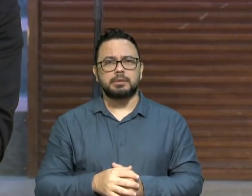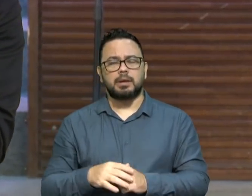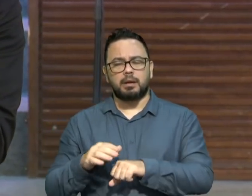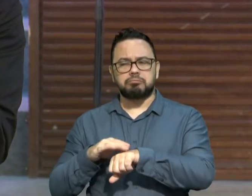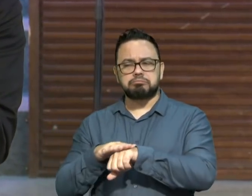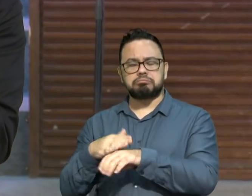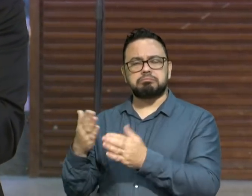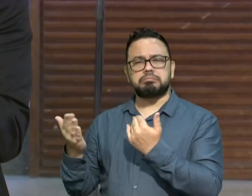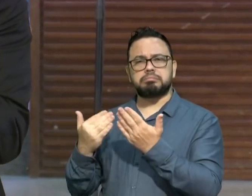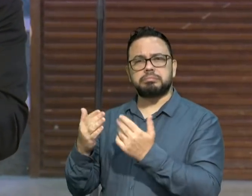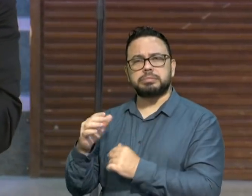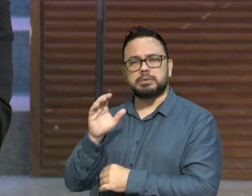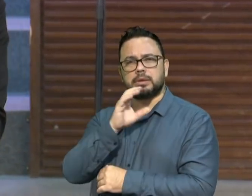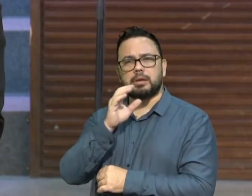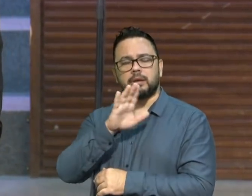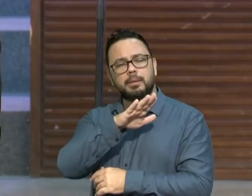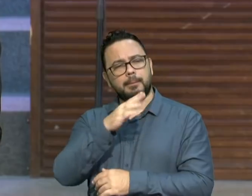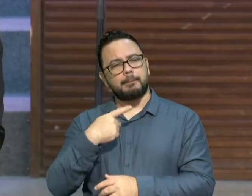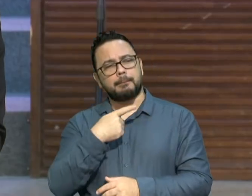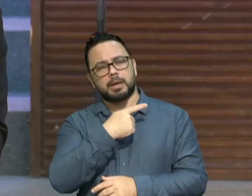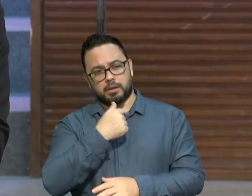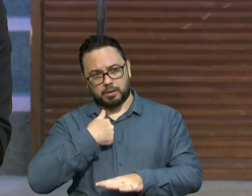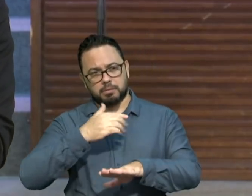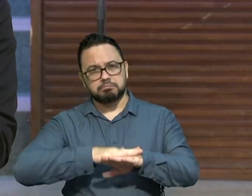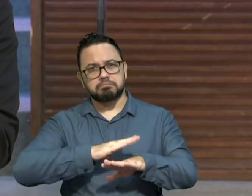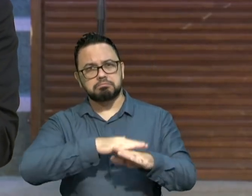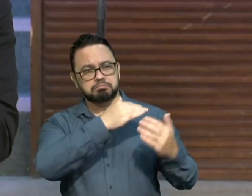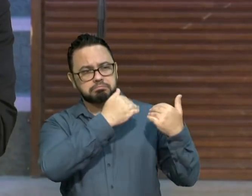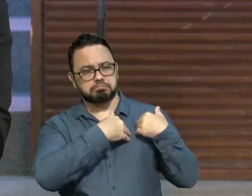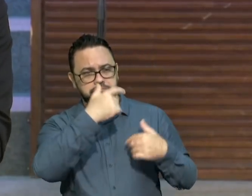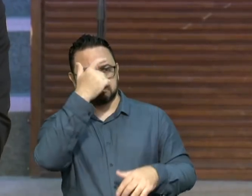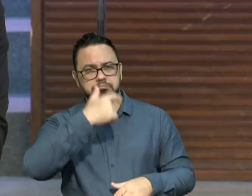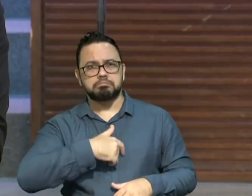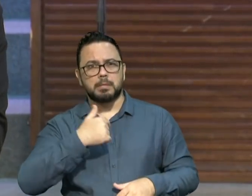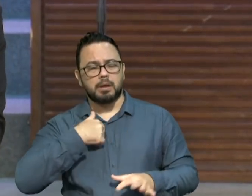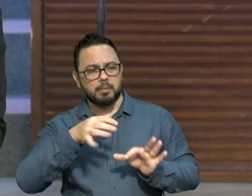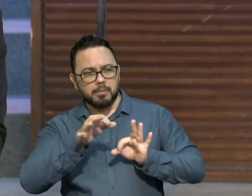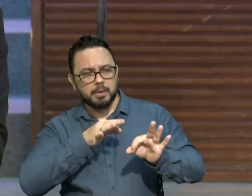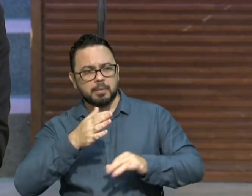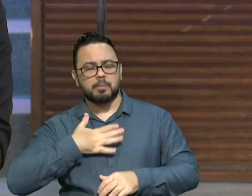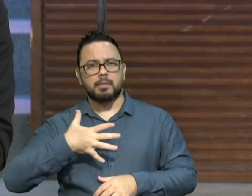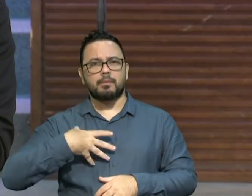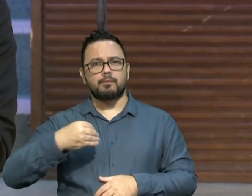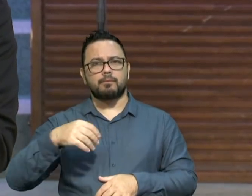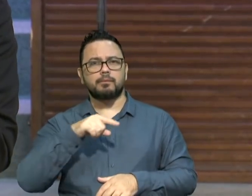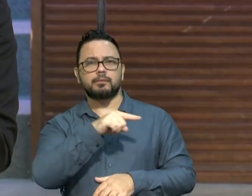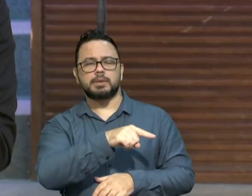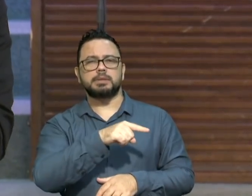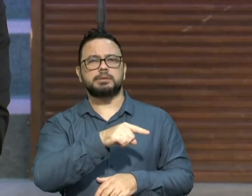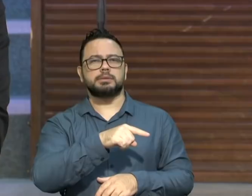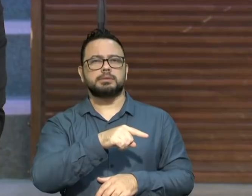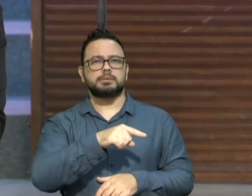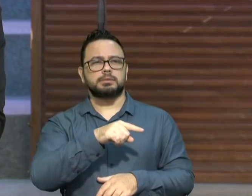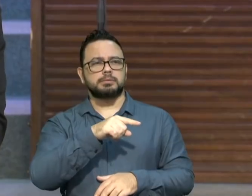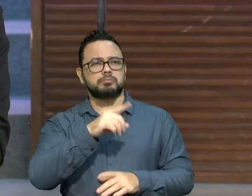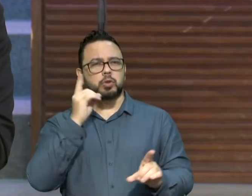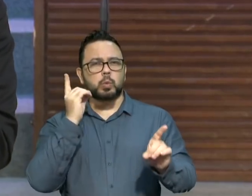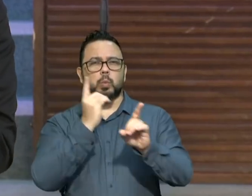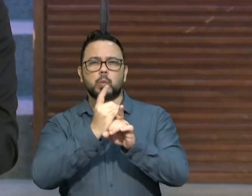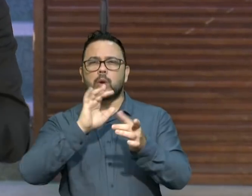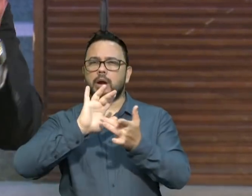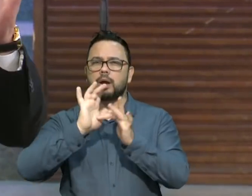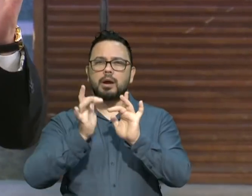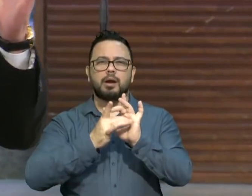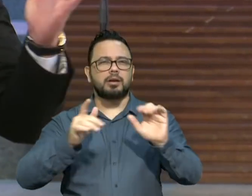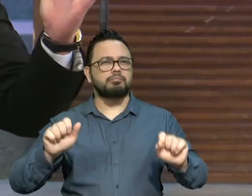conversar com ela pastor eu fiz a minha parte eu preparei o meu filho para ver Jesus em